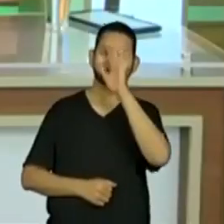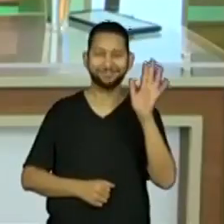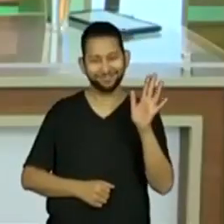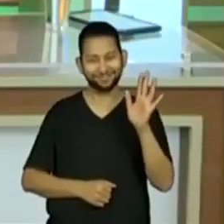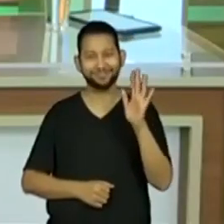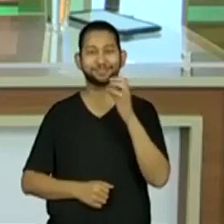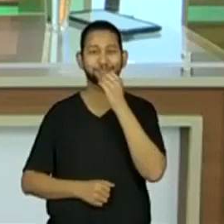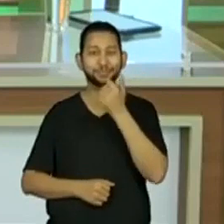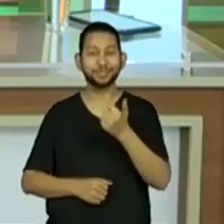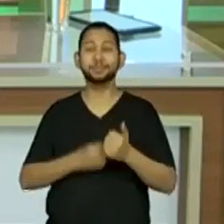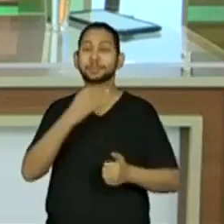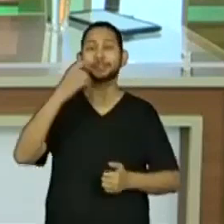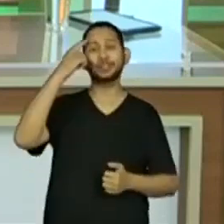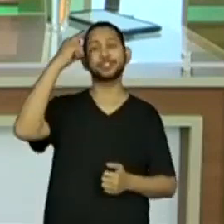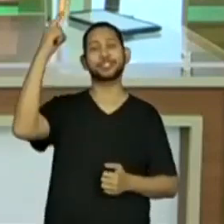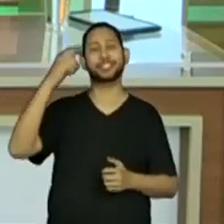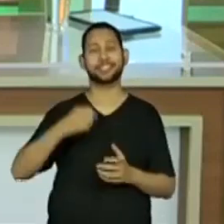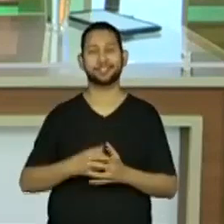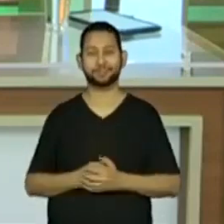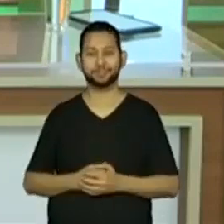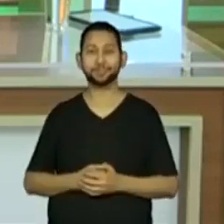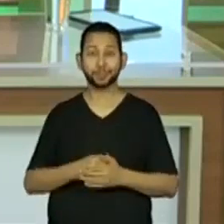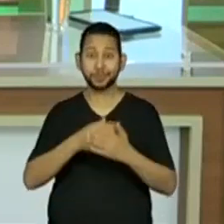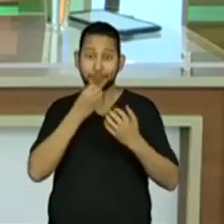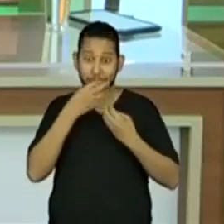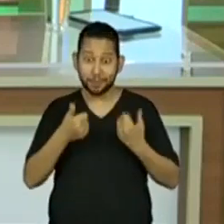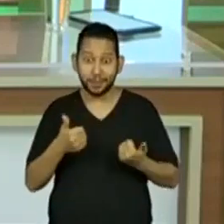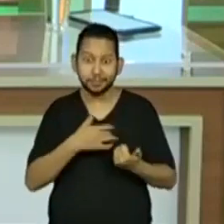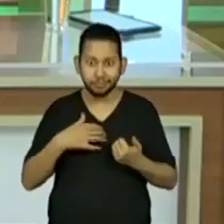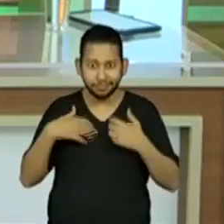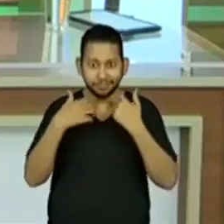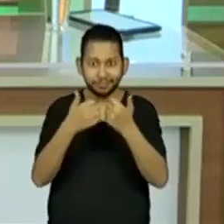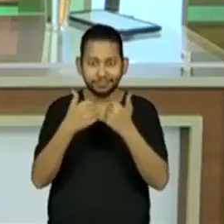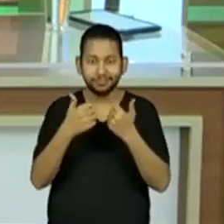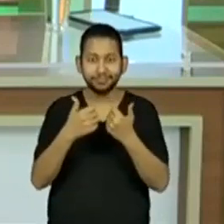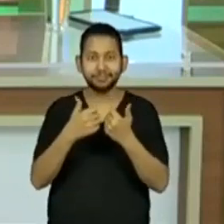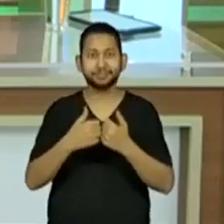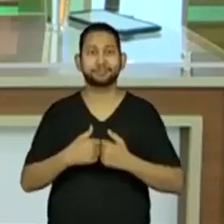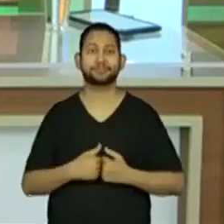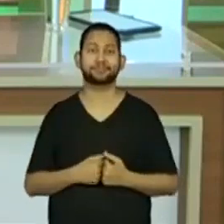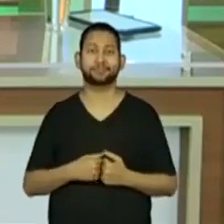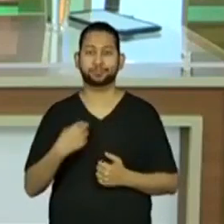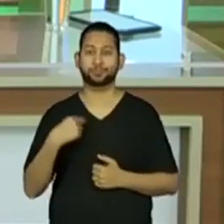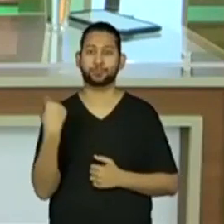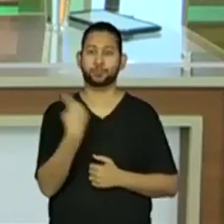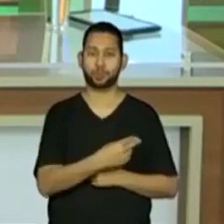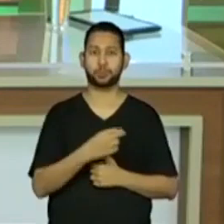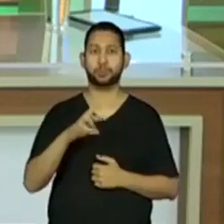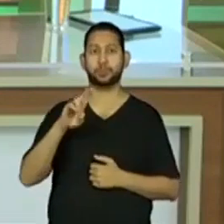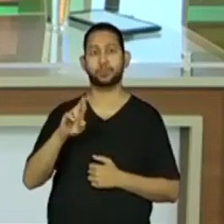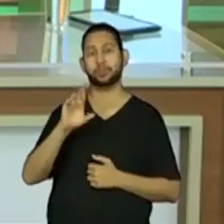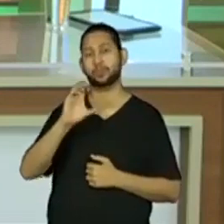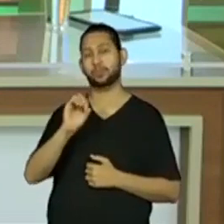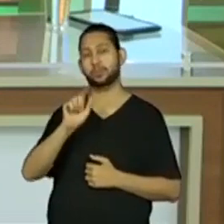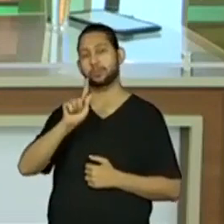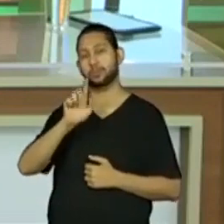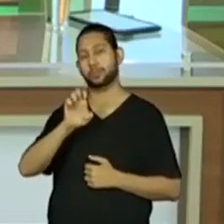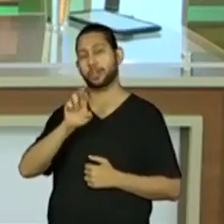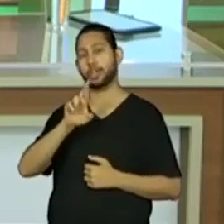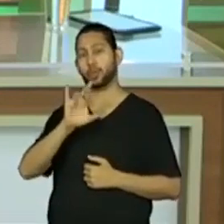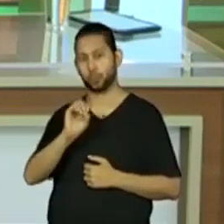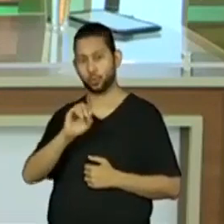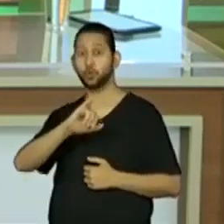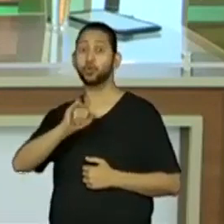Olá, bom dia, tudo bem com vocês? Meu nome é Rogério Júnior, sou